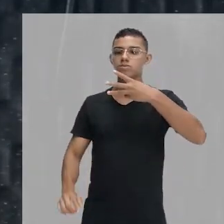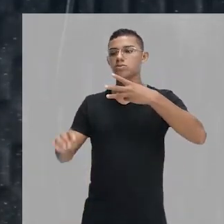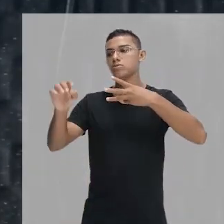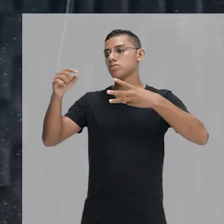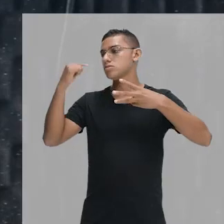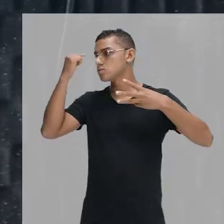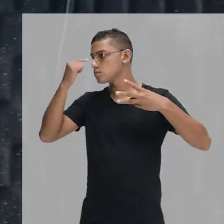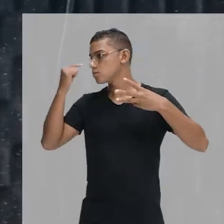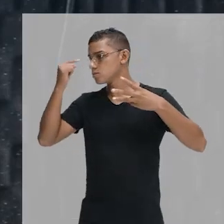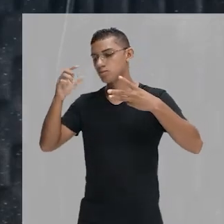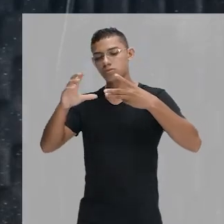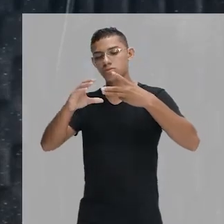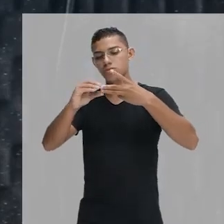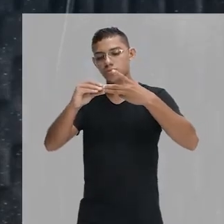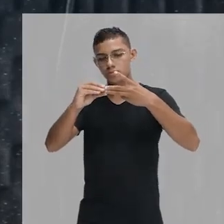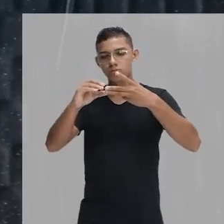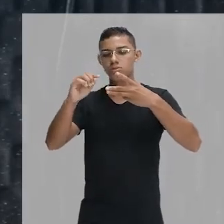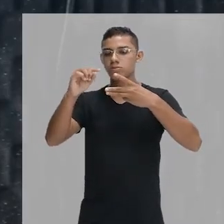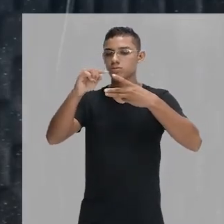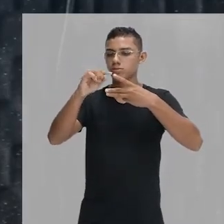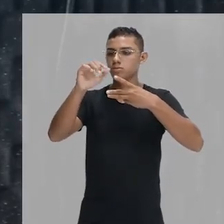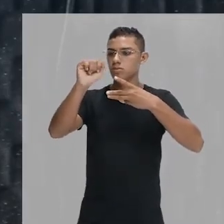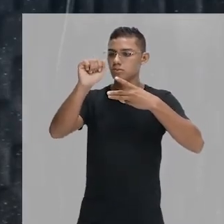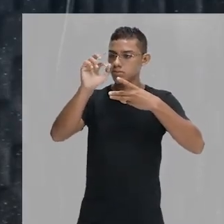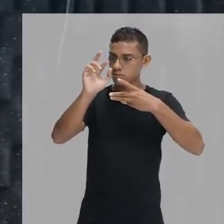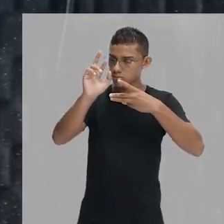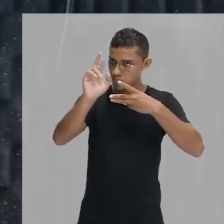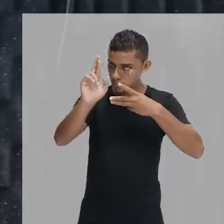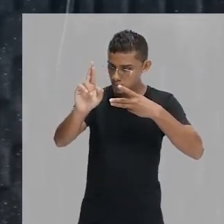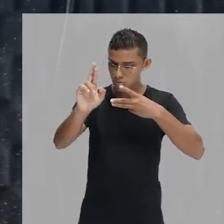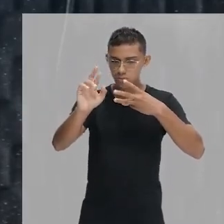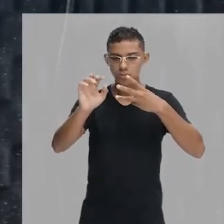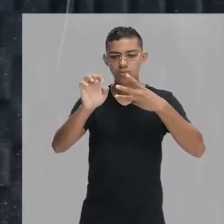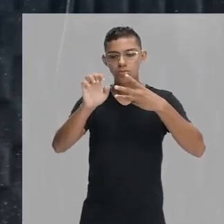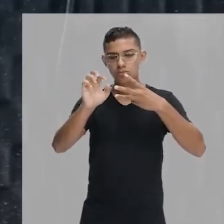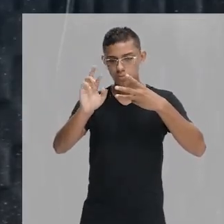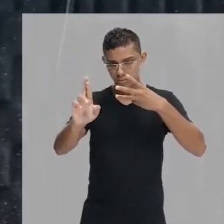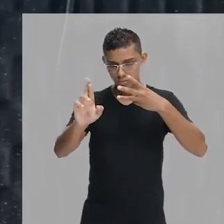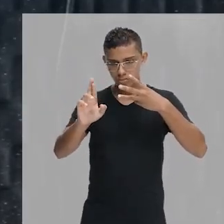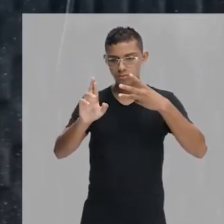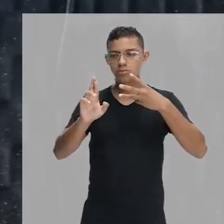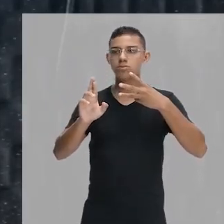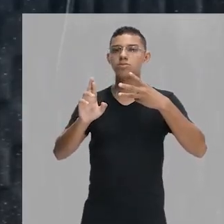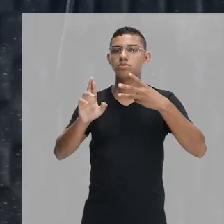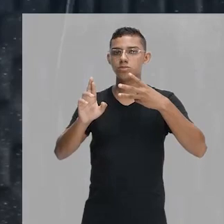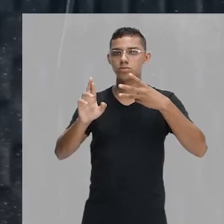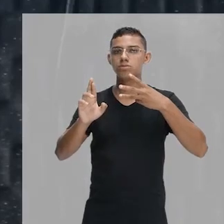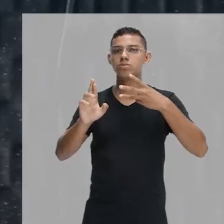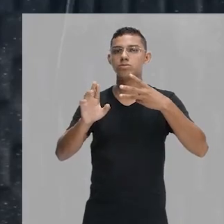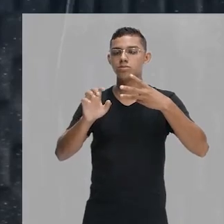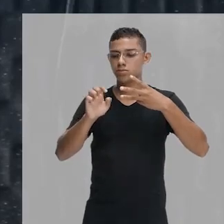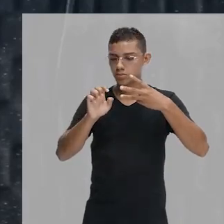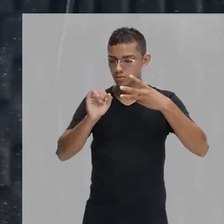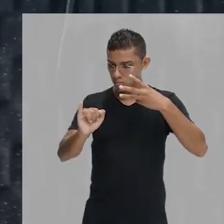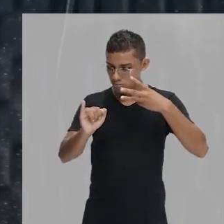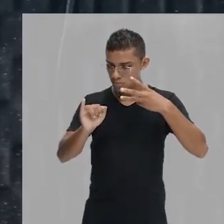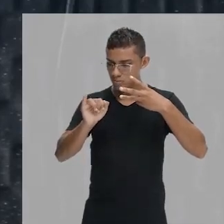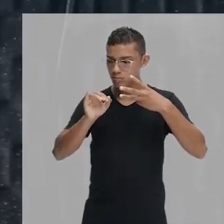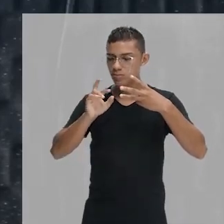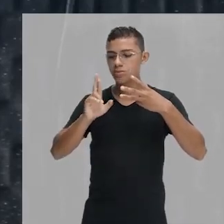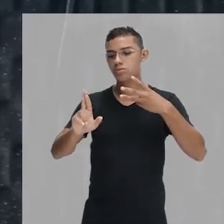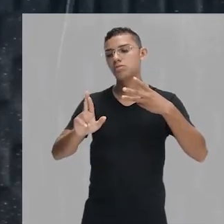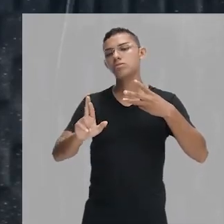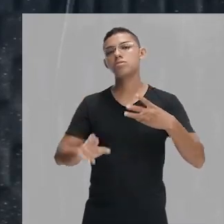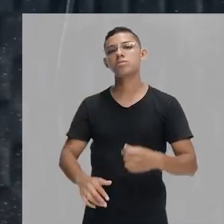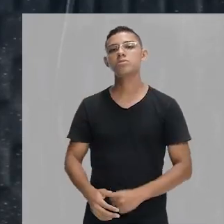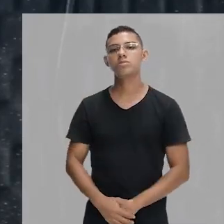espanhol, como na língua portuguesa. Tem a primeira conjugação, terminação AR, segunda conjugação, terminação ER e terceira